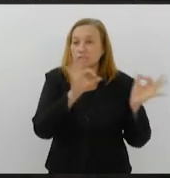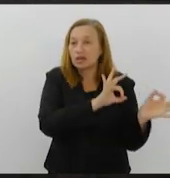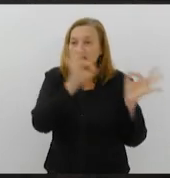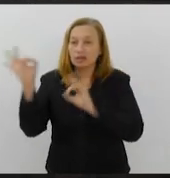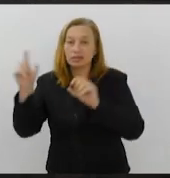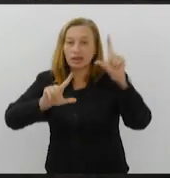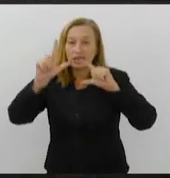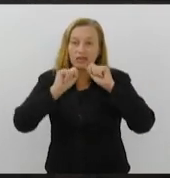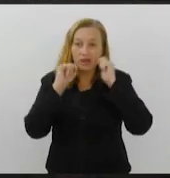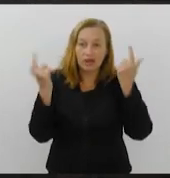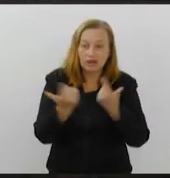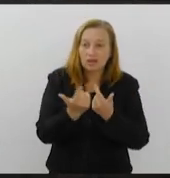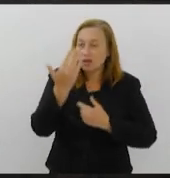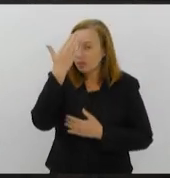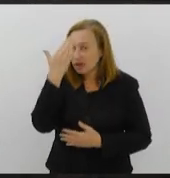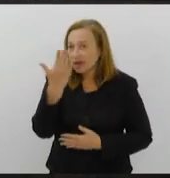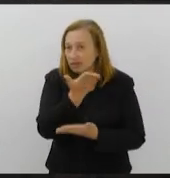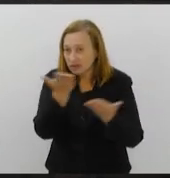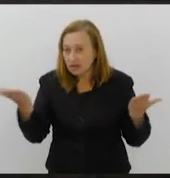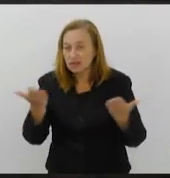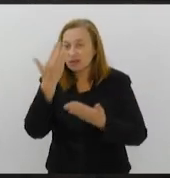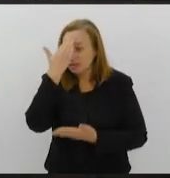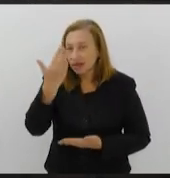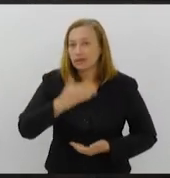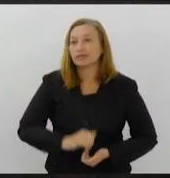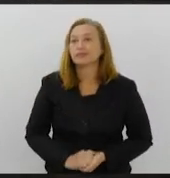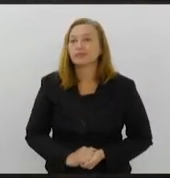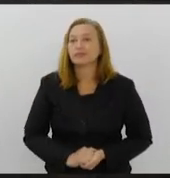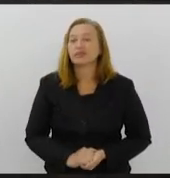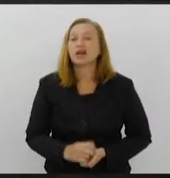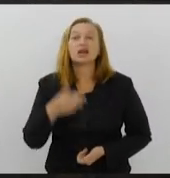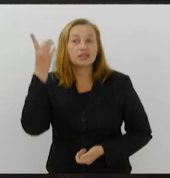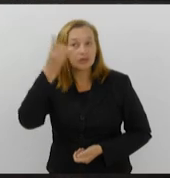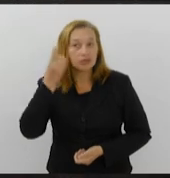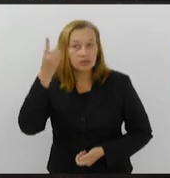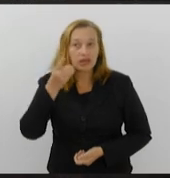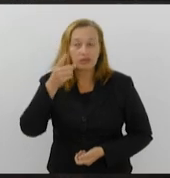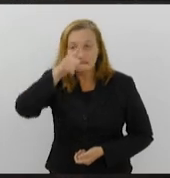Alérgio, tá? Obrigado a todos vocês. Obrigado, nosso nobre deputado